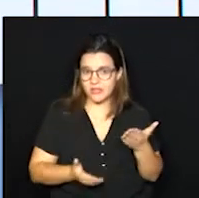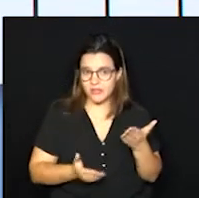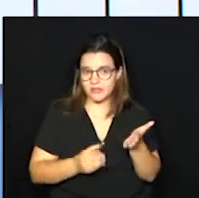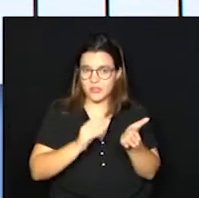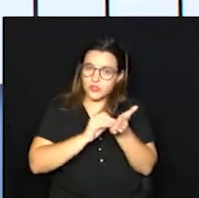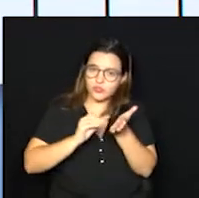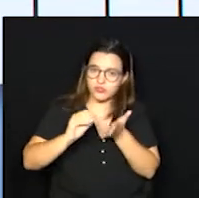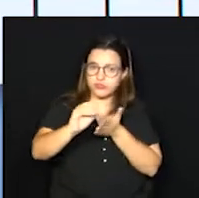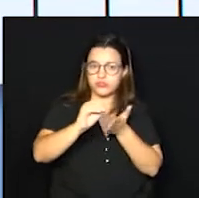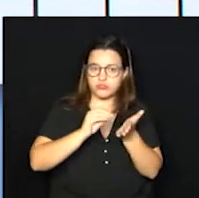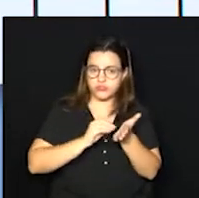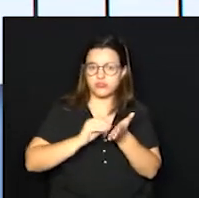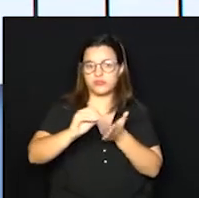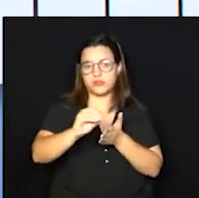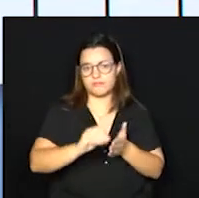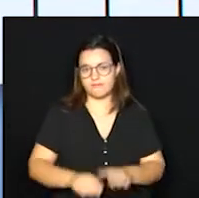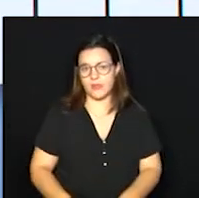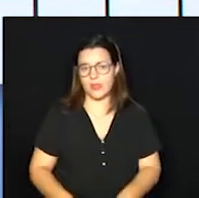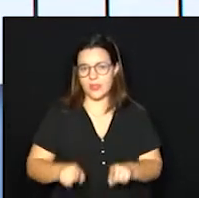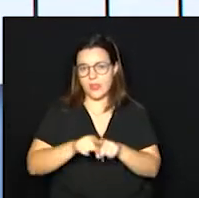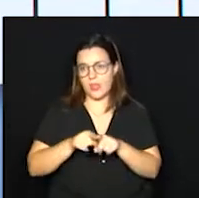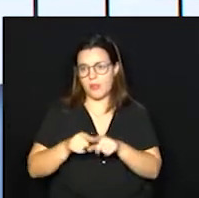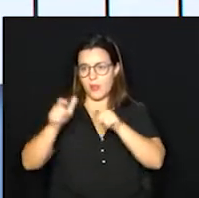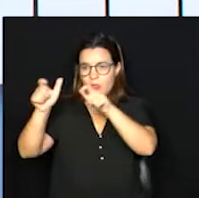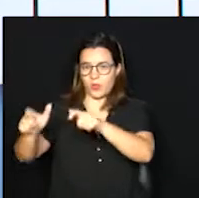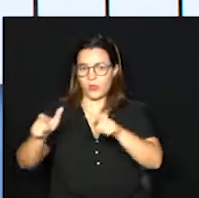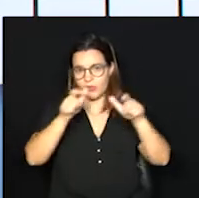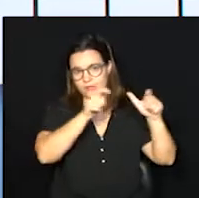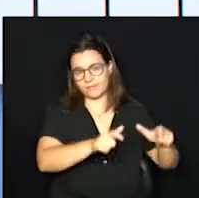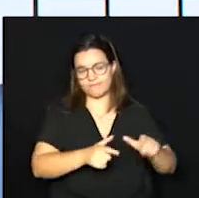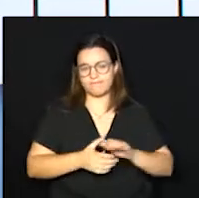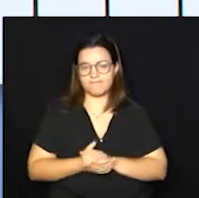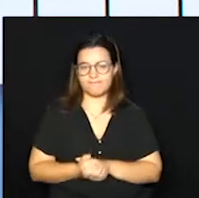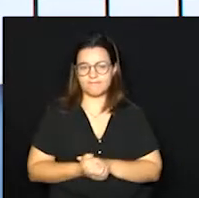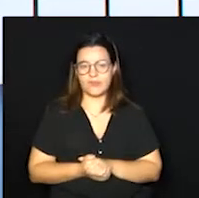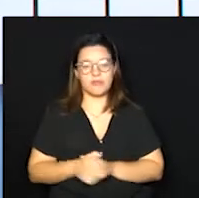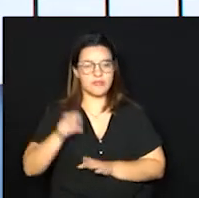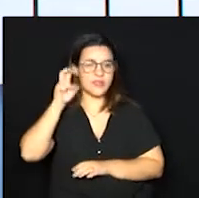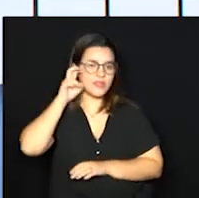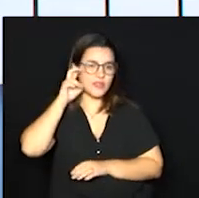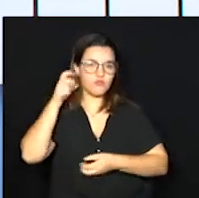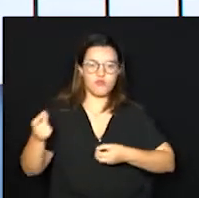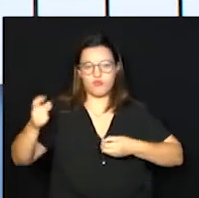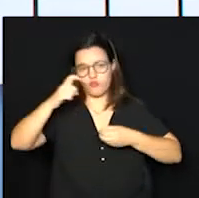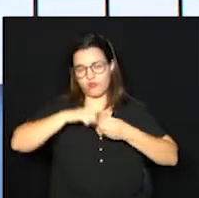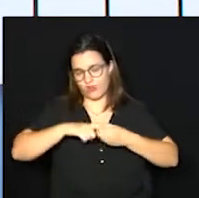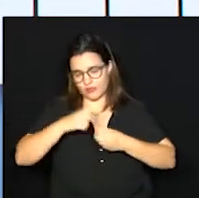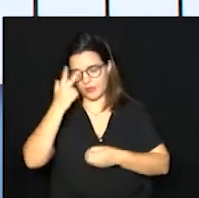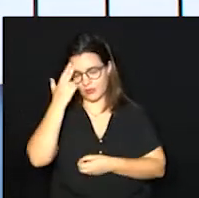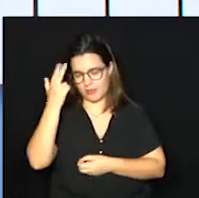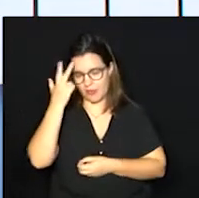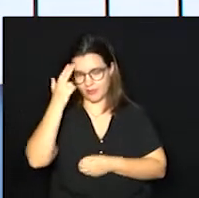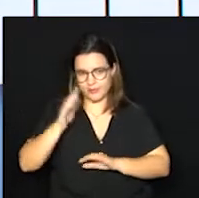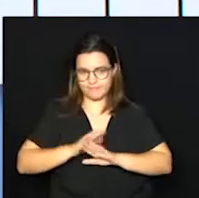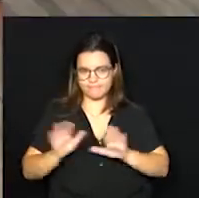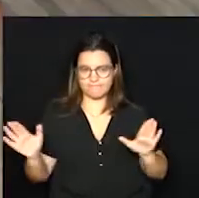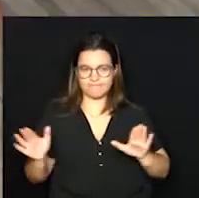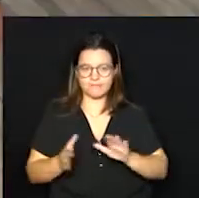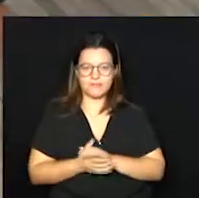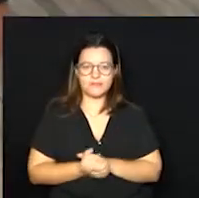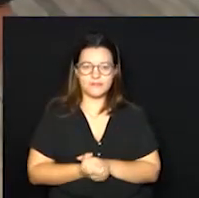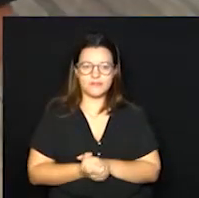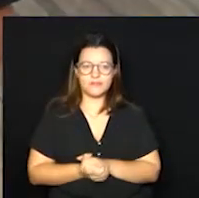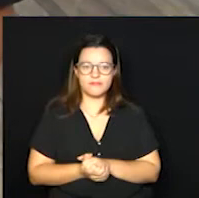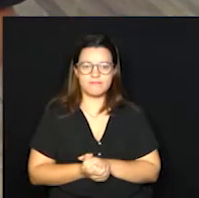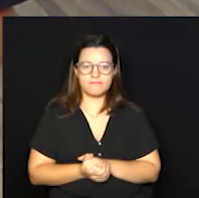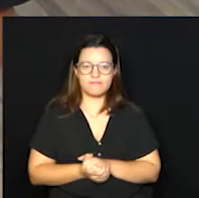sendo realizados nesses outros serviços de referência. Mas na quinta-feira o atendimento é normal por ali. Mas a